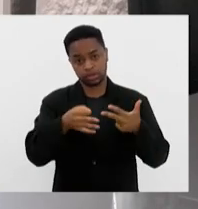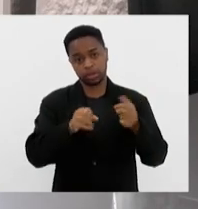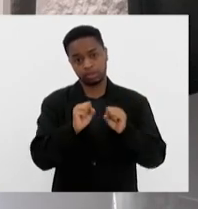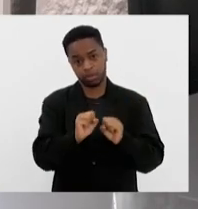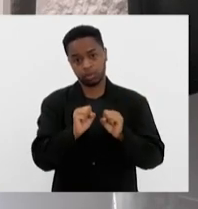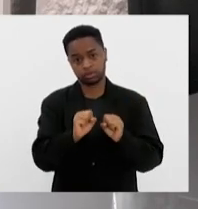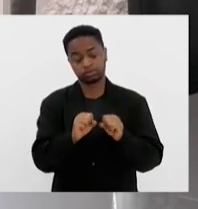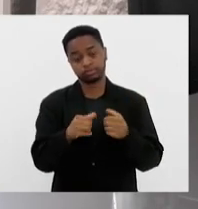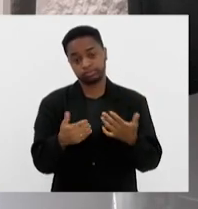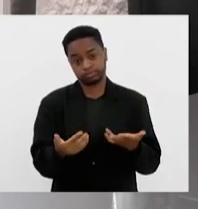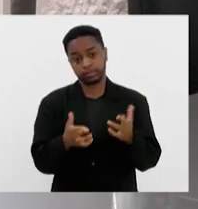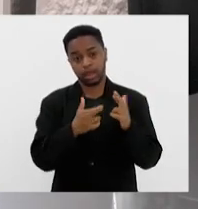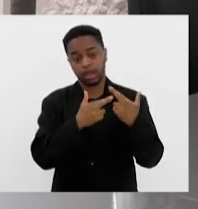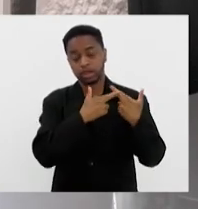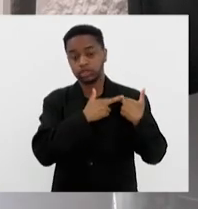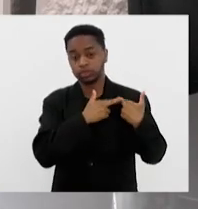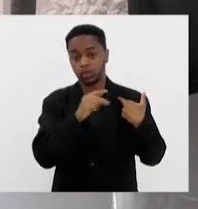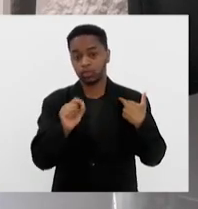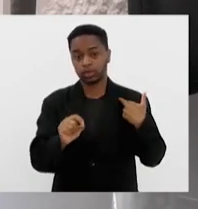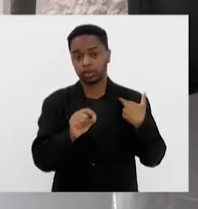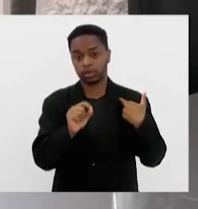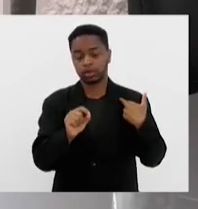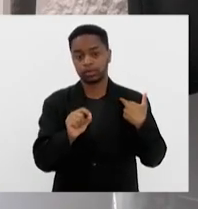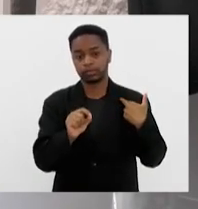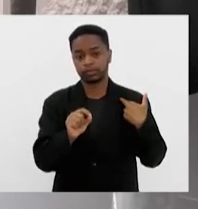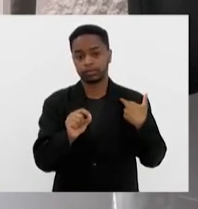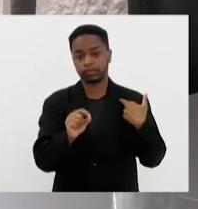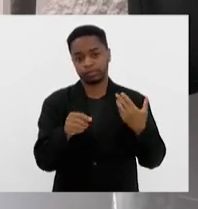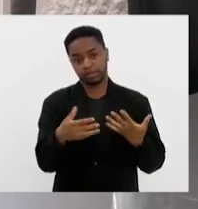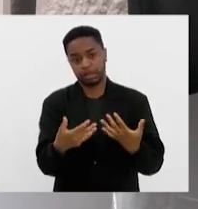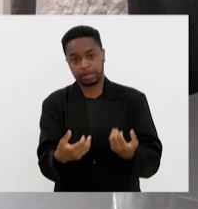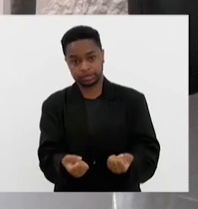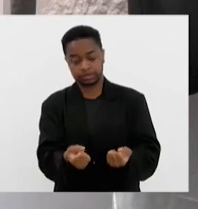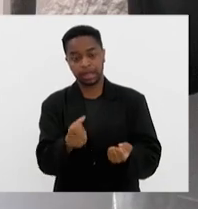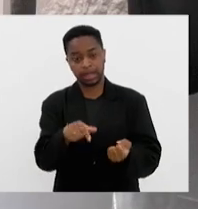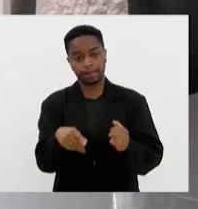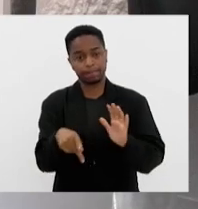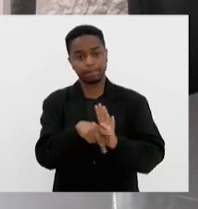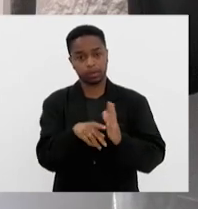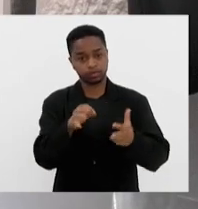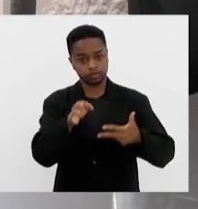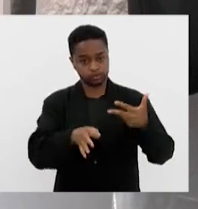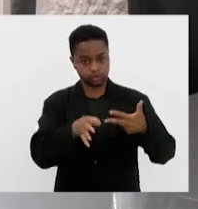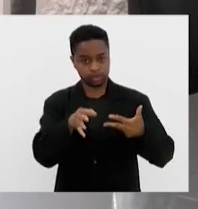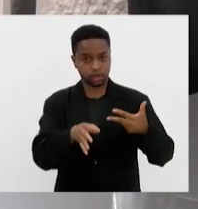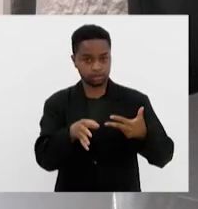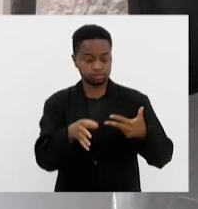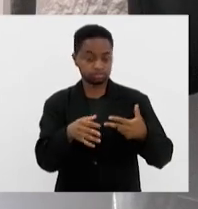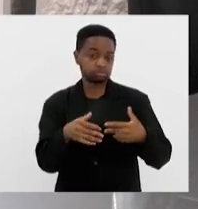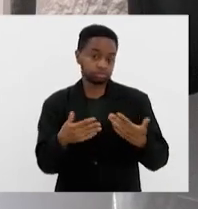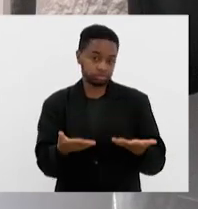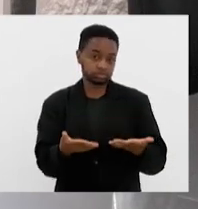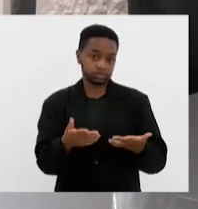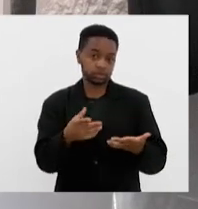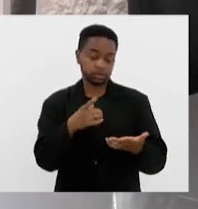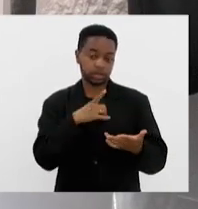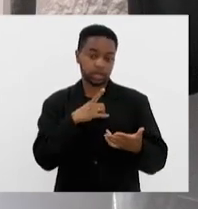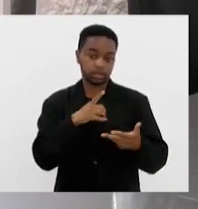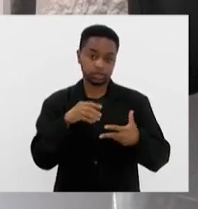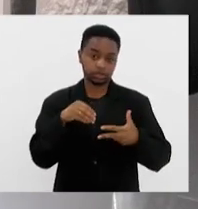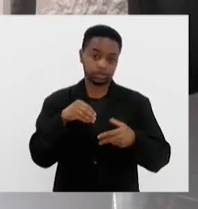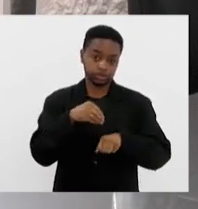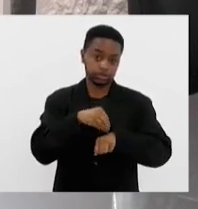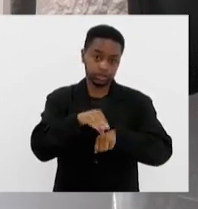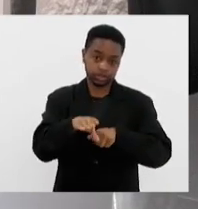E como a competência de adotar esta medida será do Poder Judiciário, é uma indicação para o Poder Judiciário.